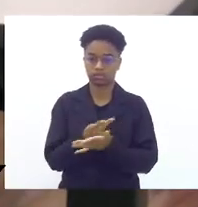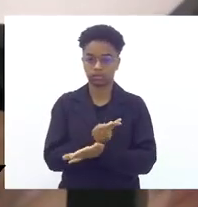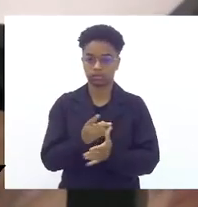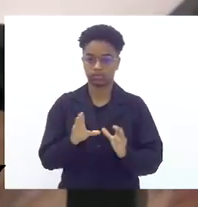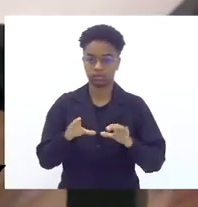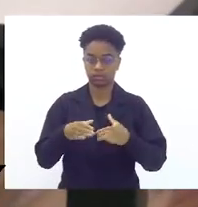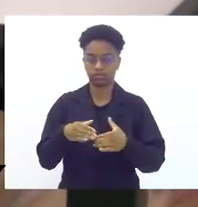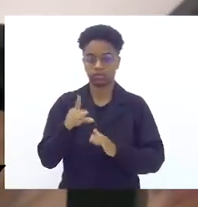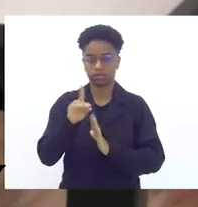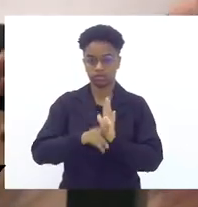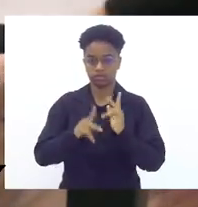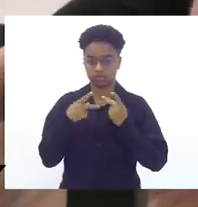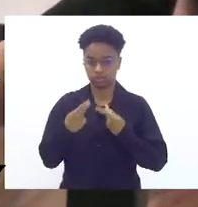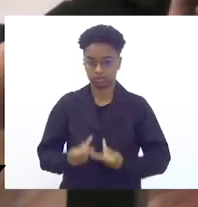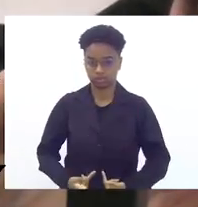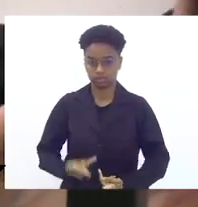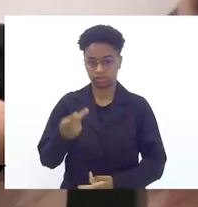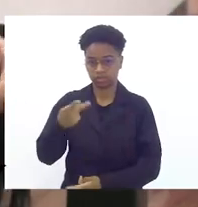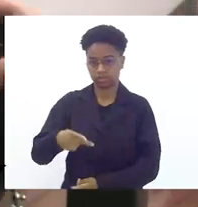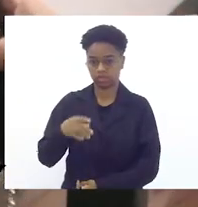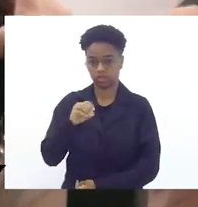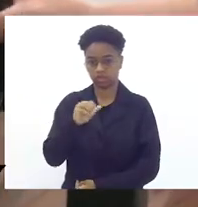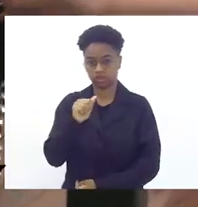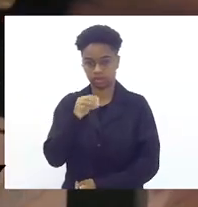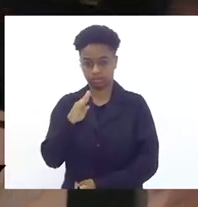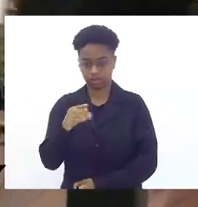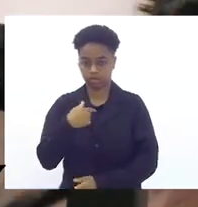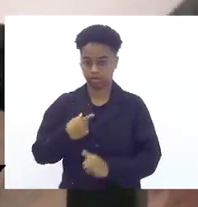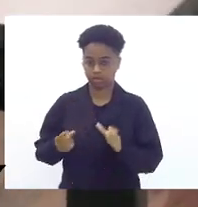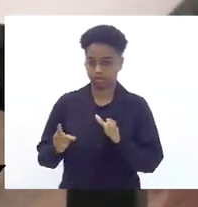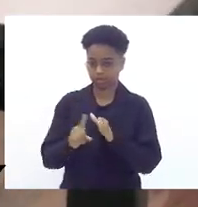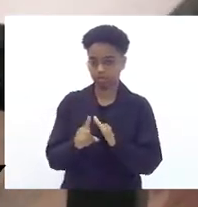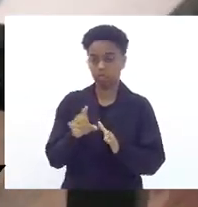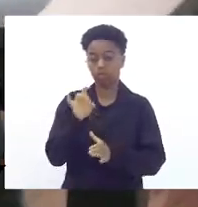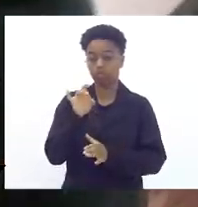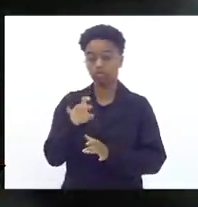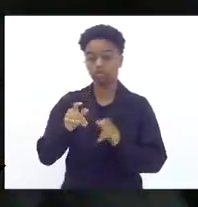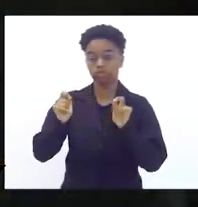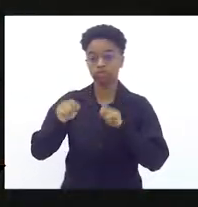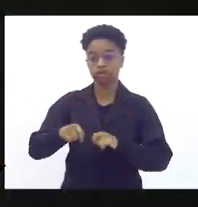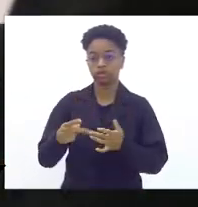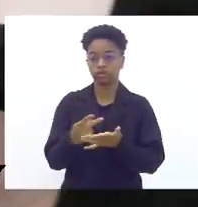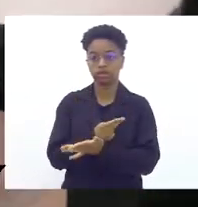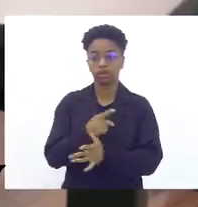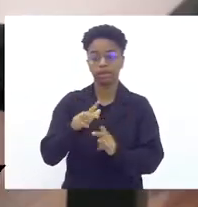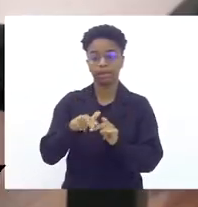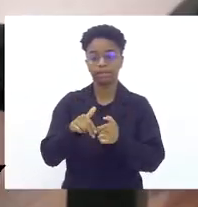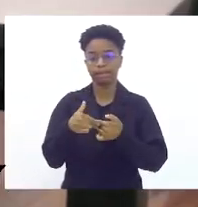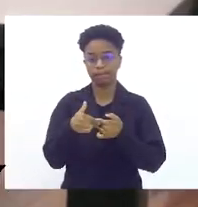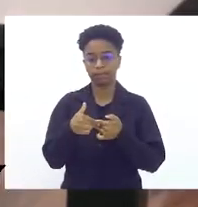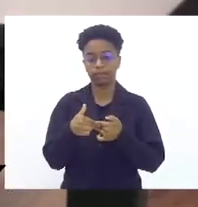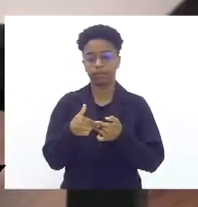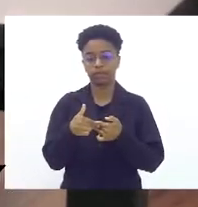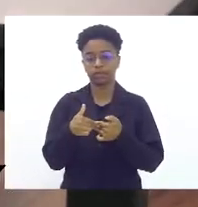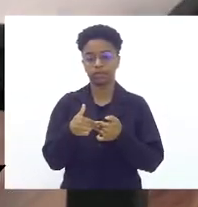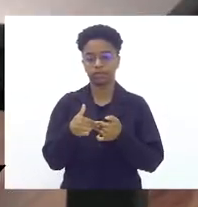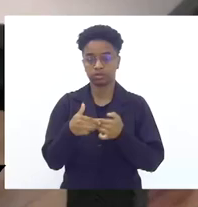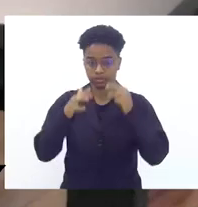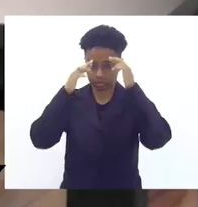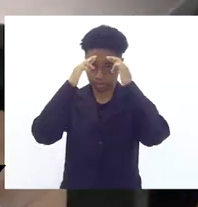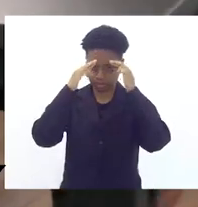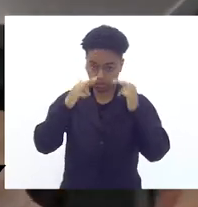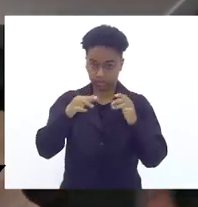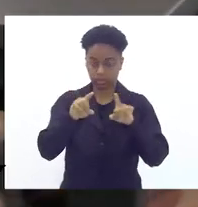de direitos humanos da OAB do Rio de Janeiro a qual pertenço só foi possível graças a ao respeito